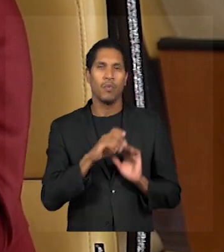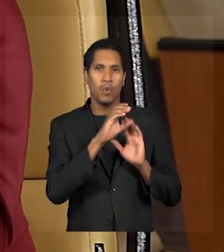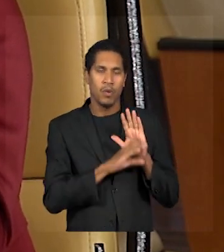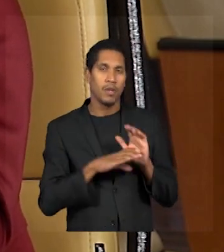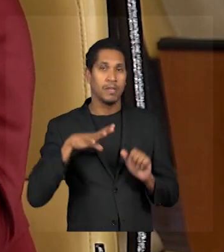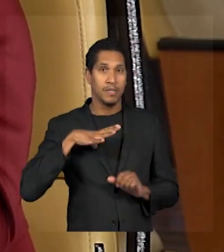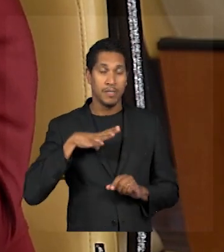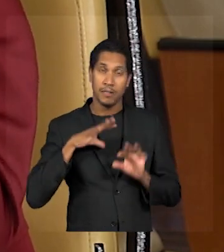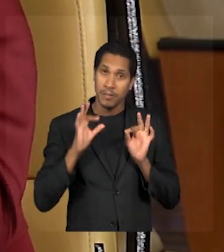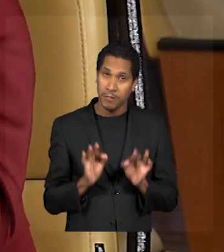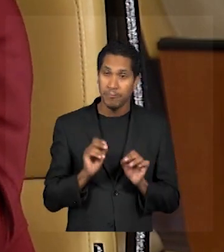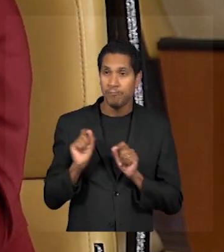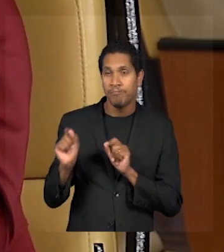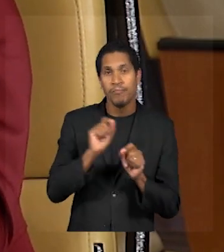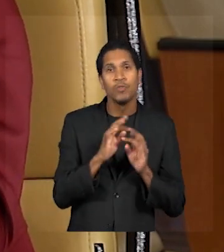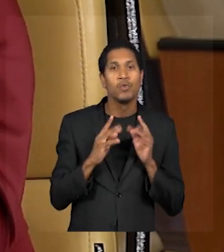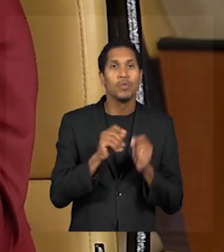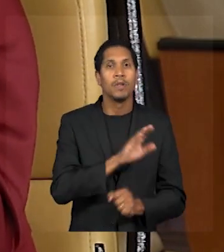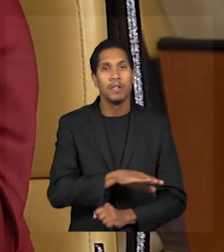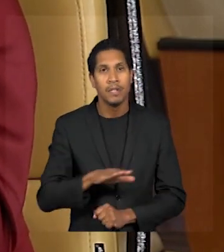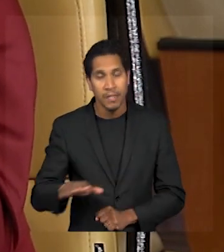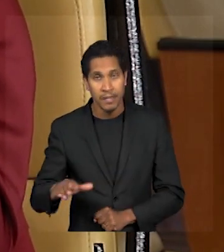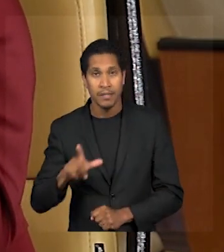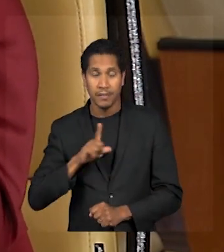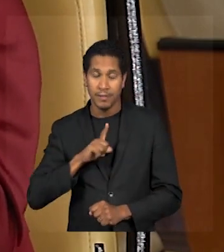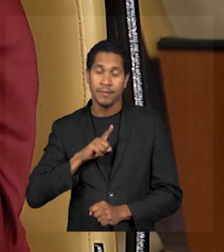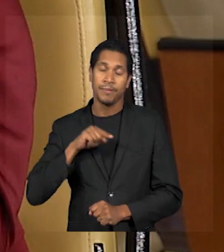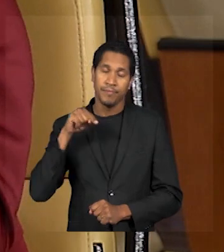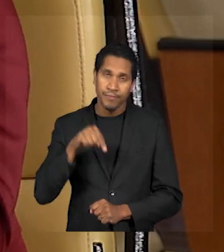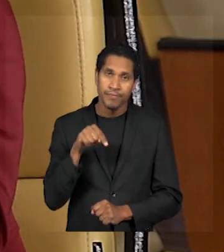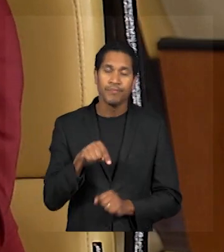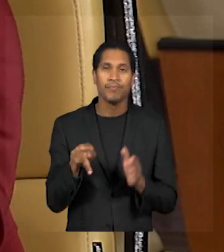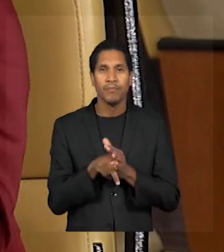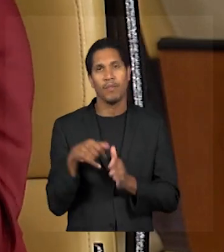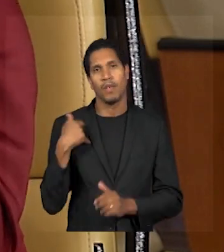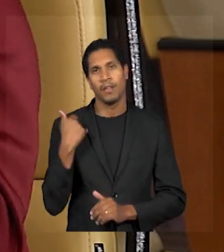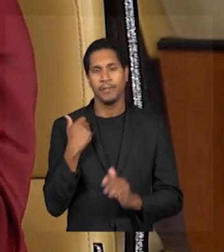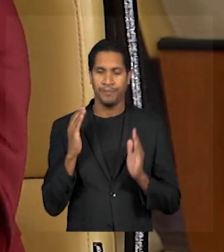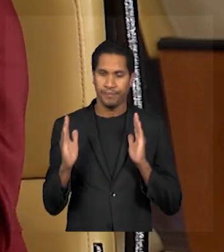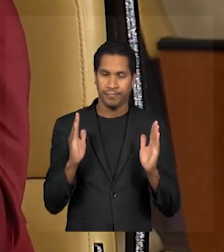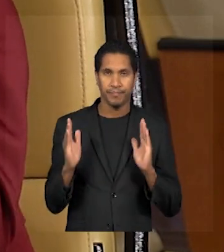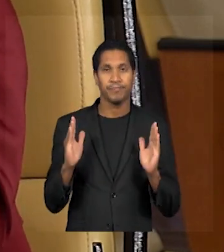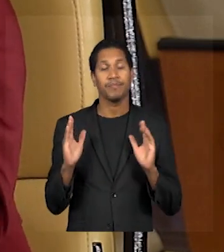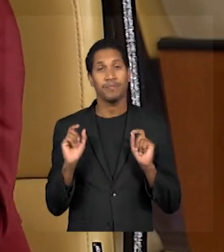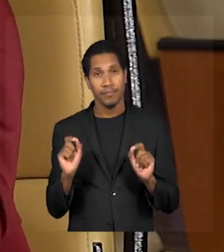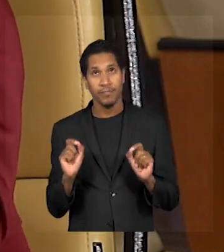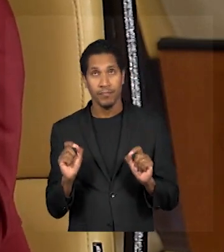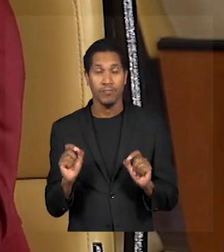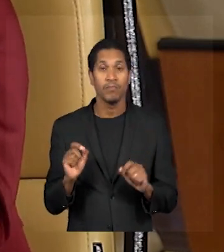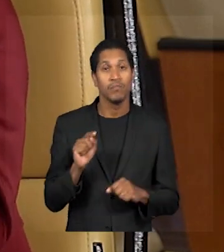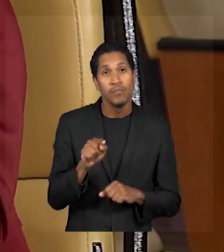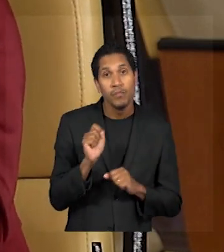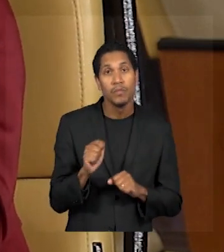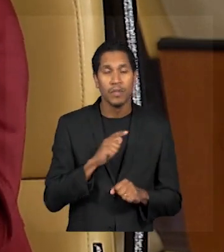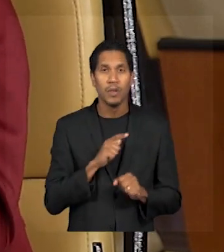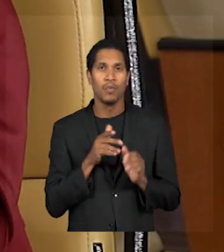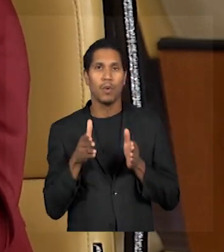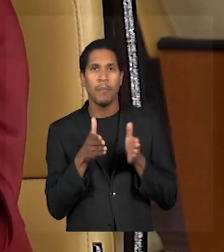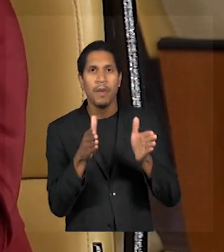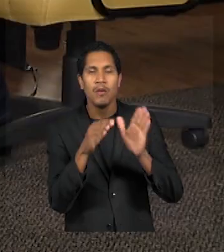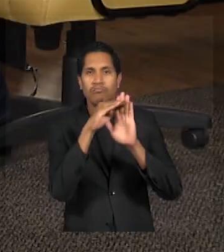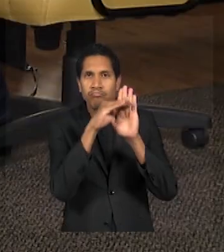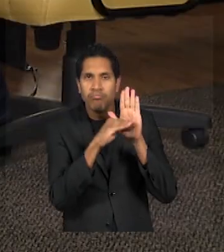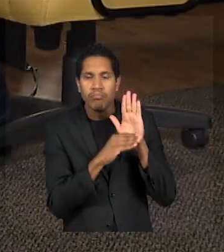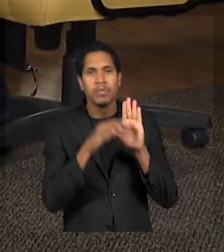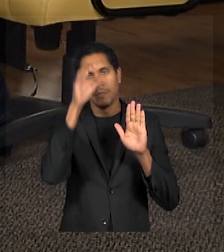Paulo para que todas as crianças que estejam naquela faixa etária, idade, série, elas tenham um norte de